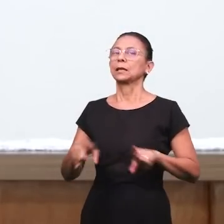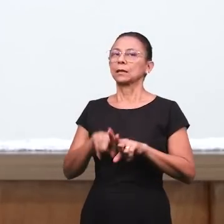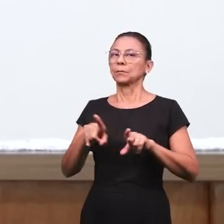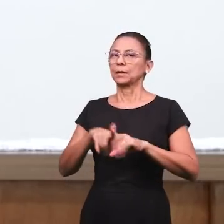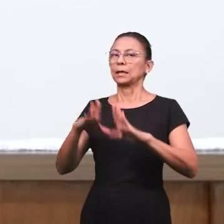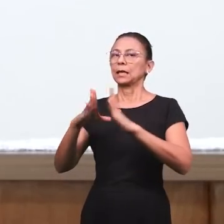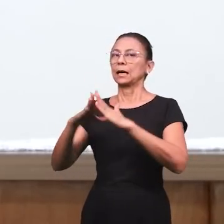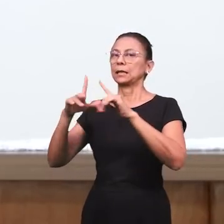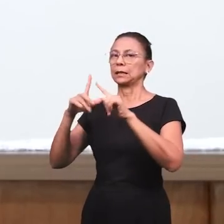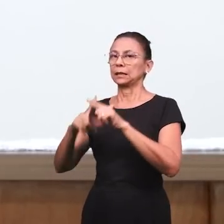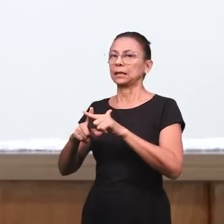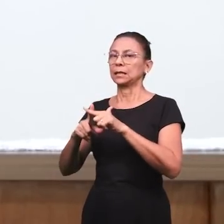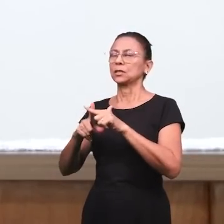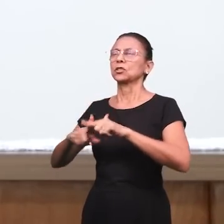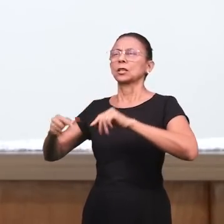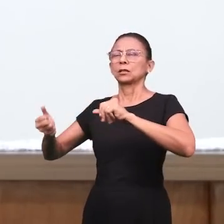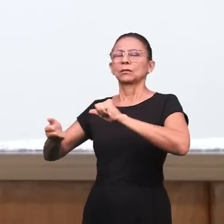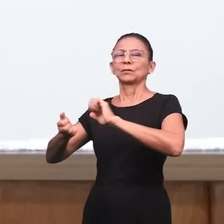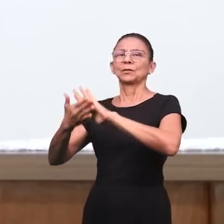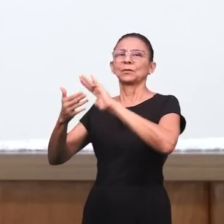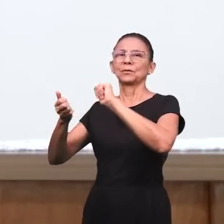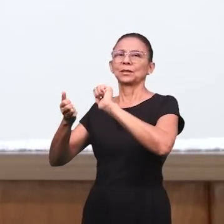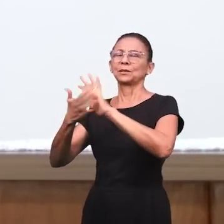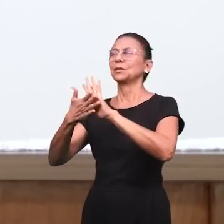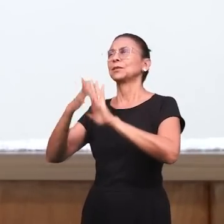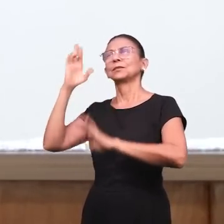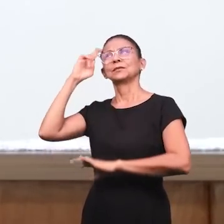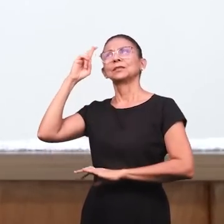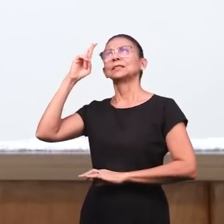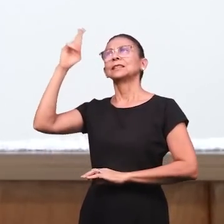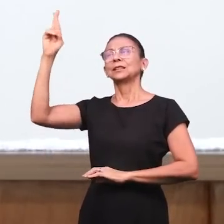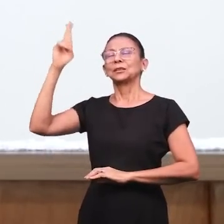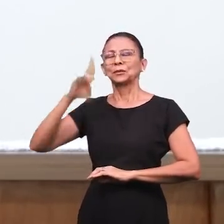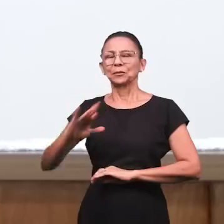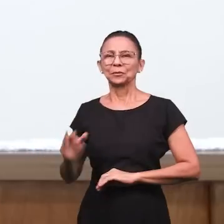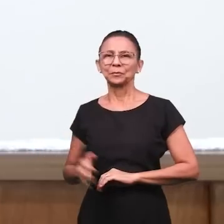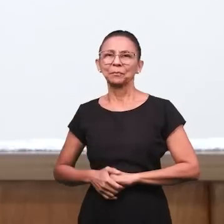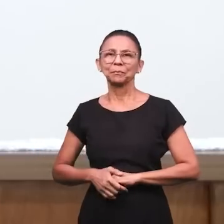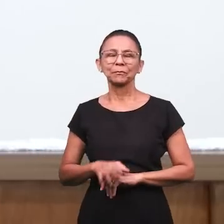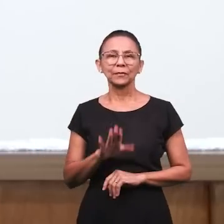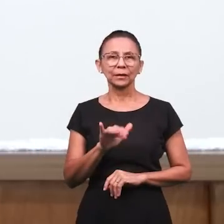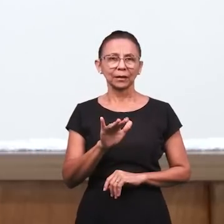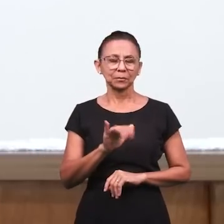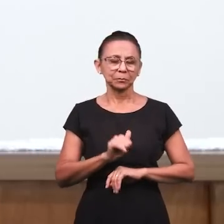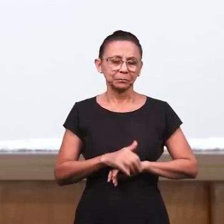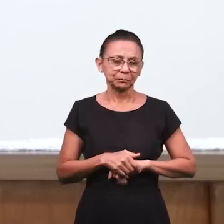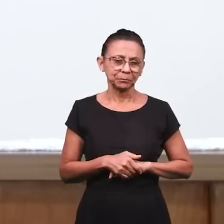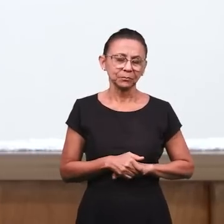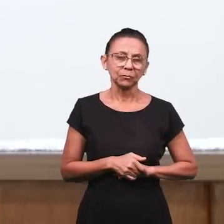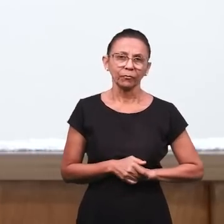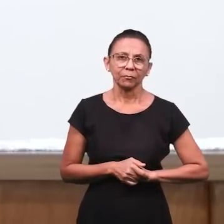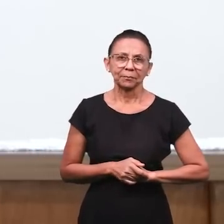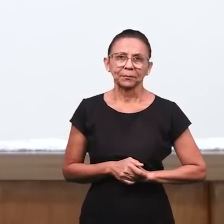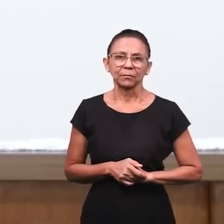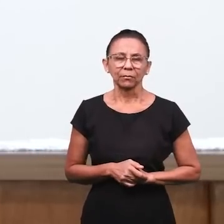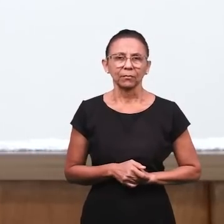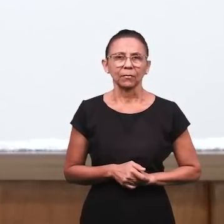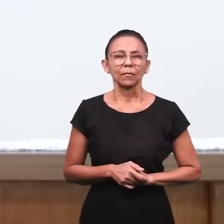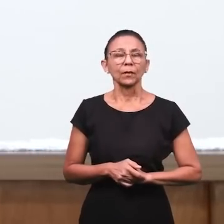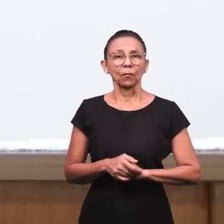grandes lutas, a igreja louva o Senhor. E vou fazer um comentário aqui, que